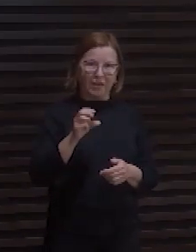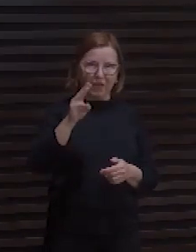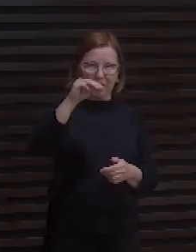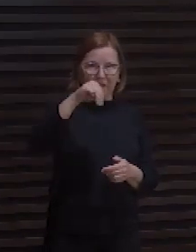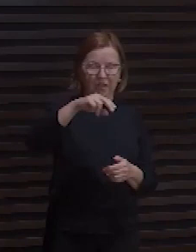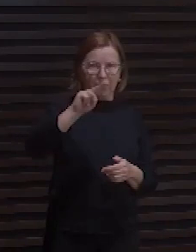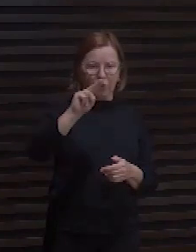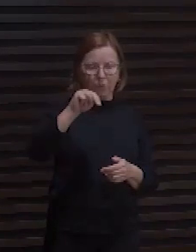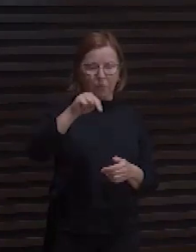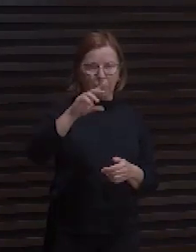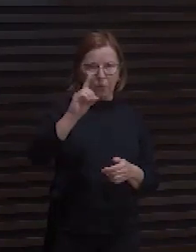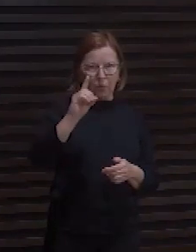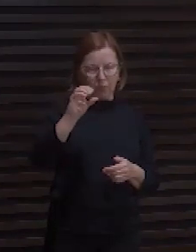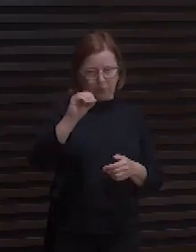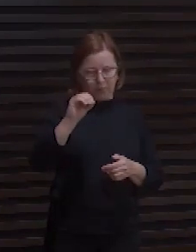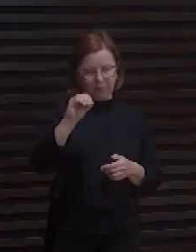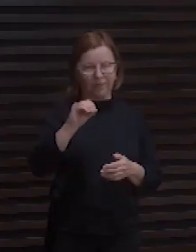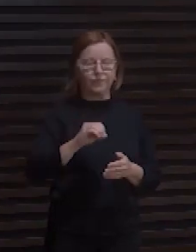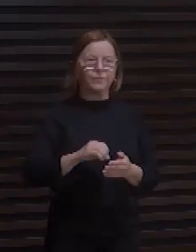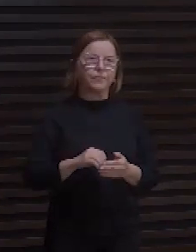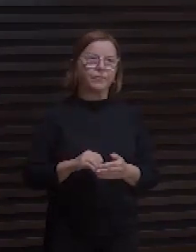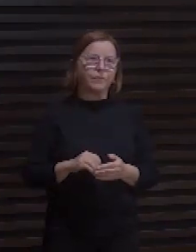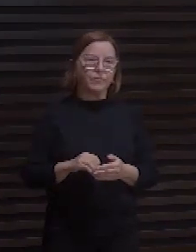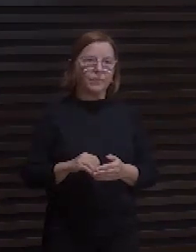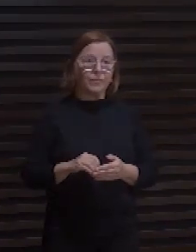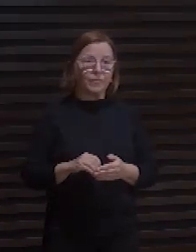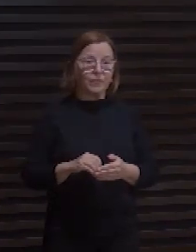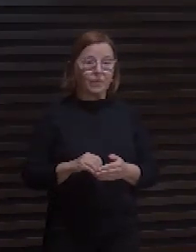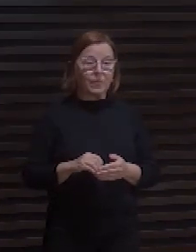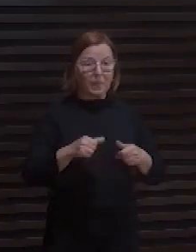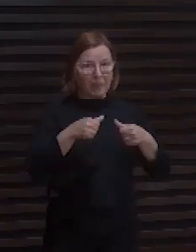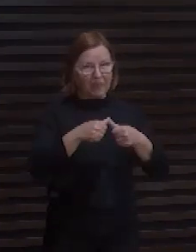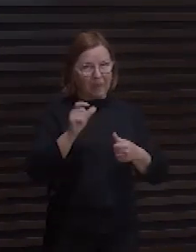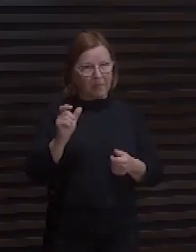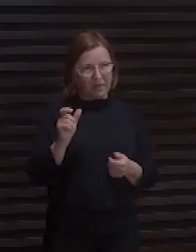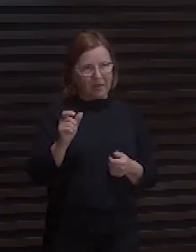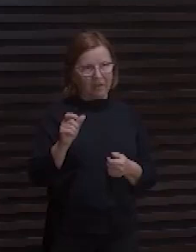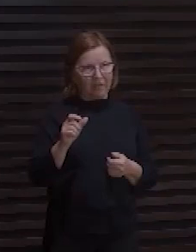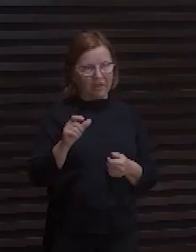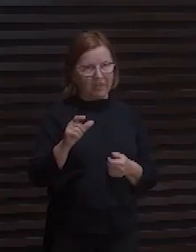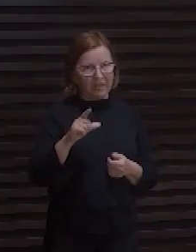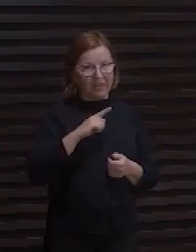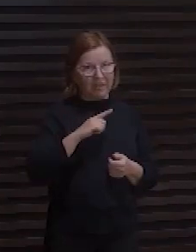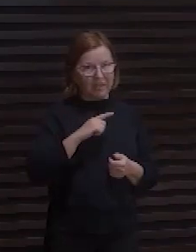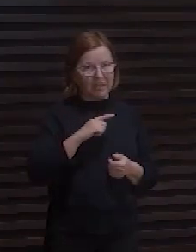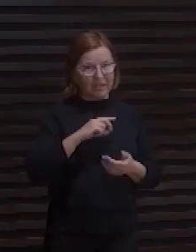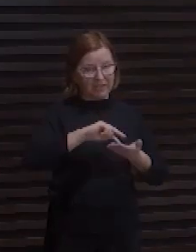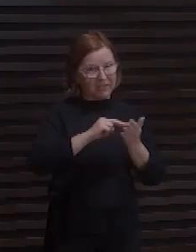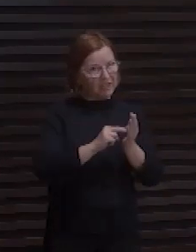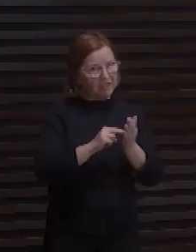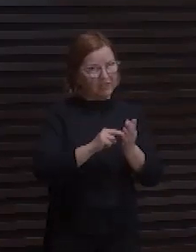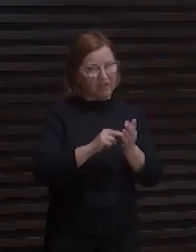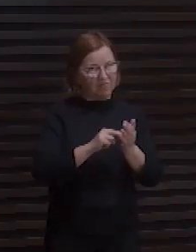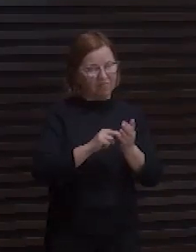na passagem que nós lemos anteriormente. Só que mundo tem alguns sentidos na Bíblia.